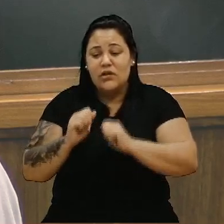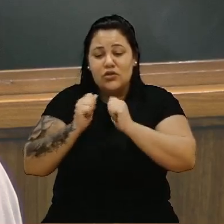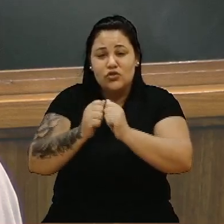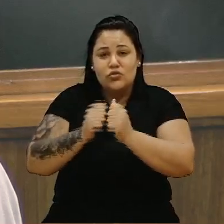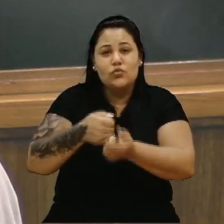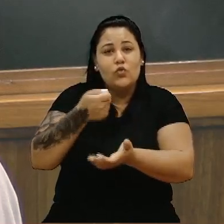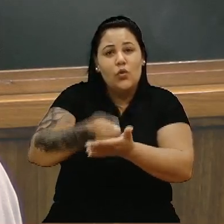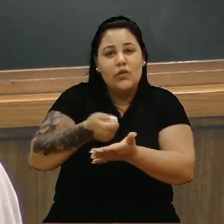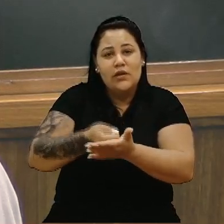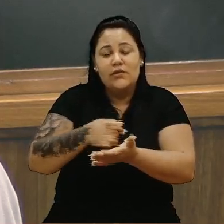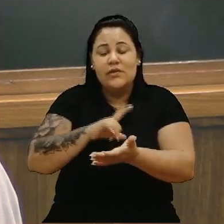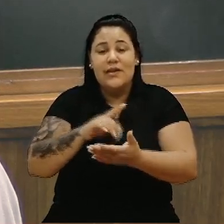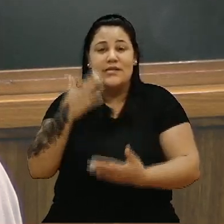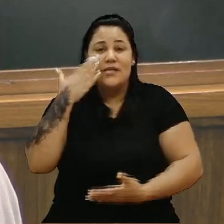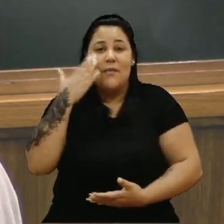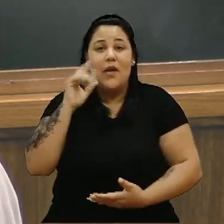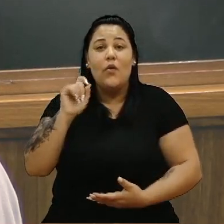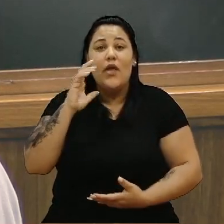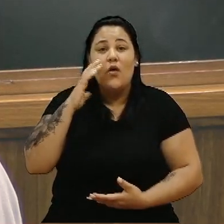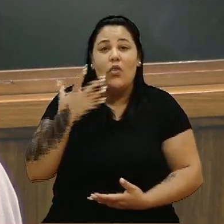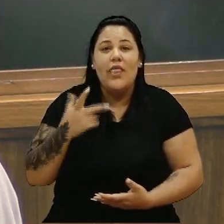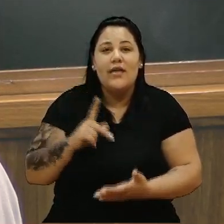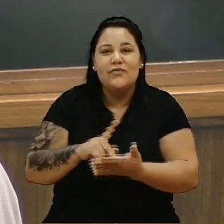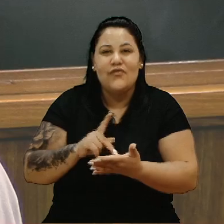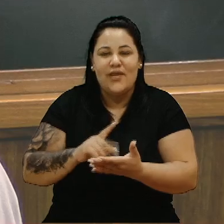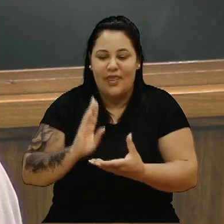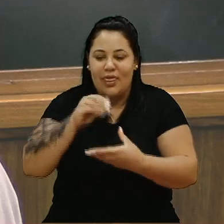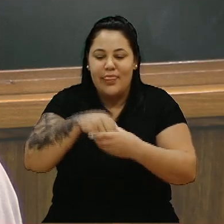conhecimento necessário sobre essa área, que é tão